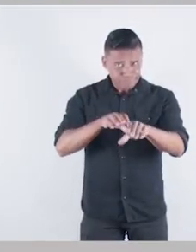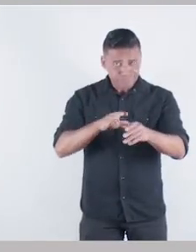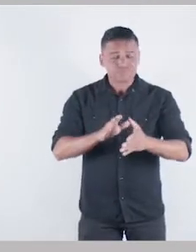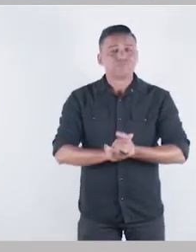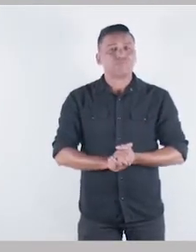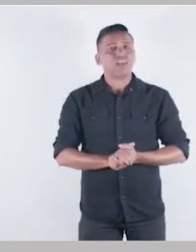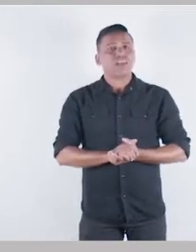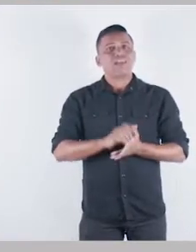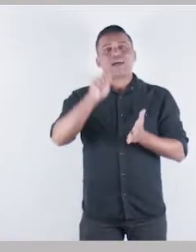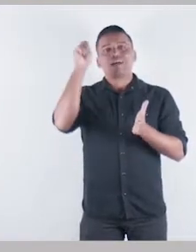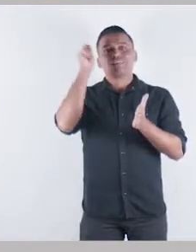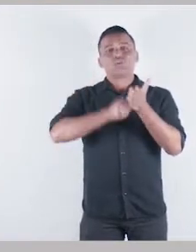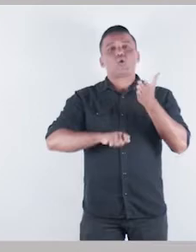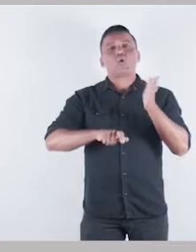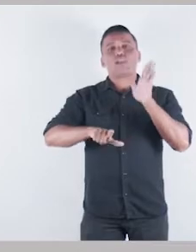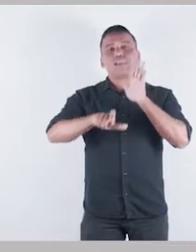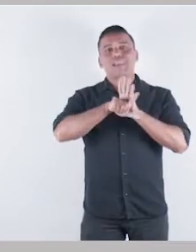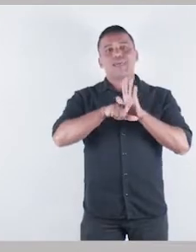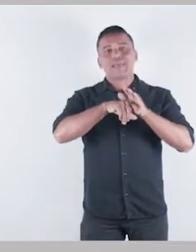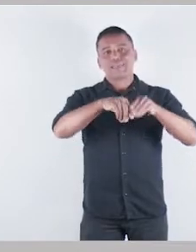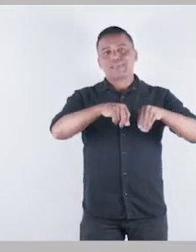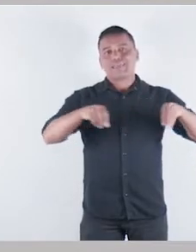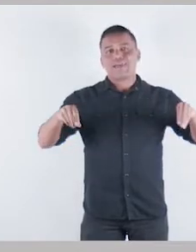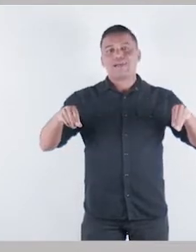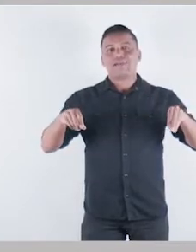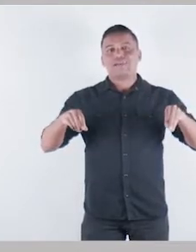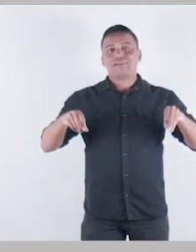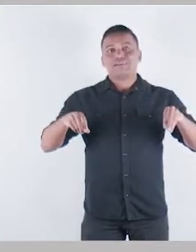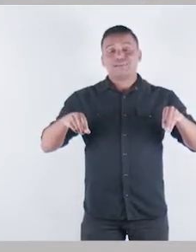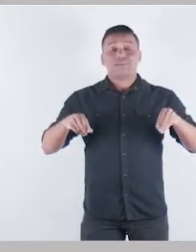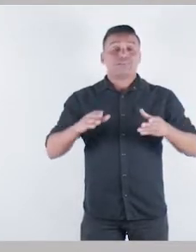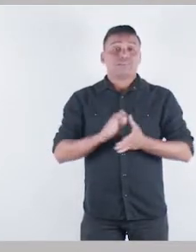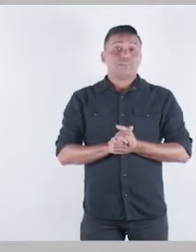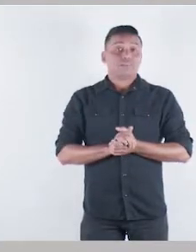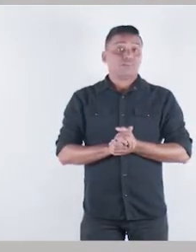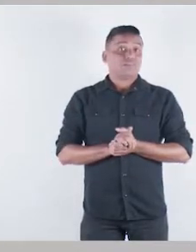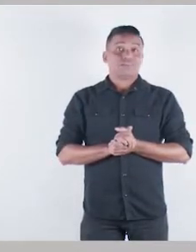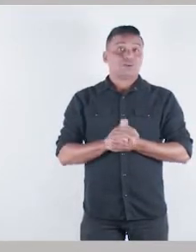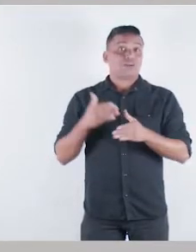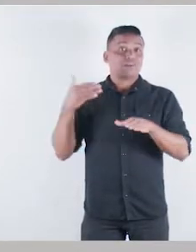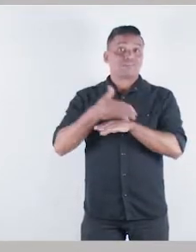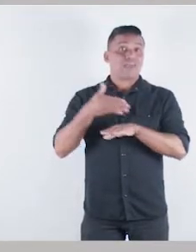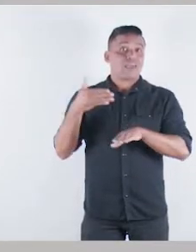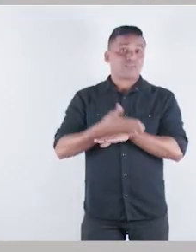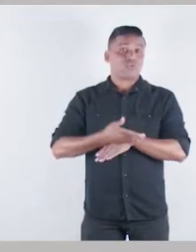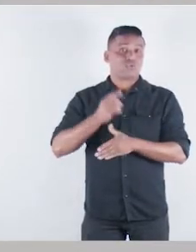a Lei da Terra, que praticamente baniu do negro a possibilidade de ter acesso à terra.